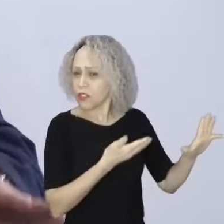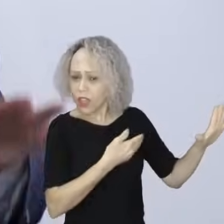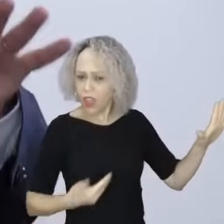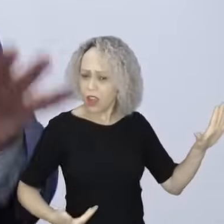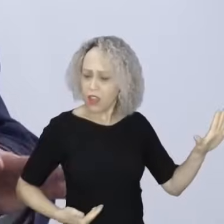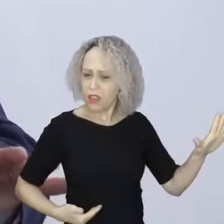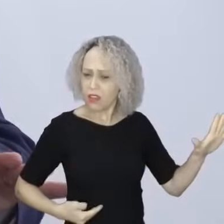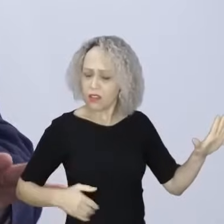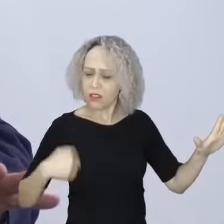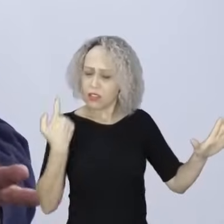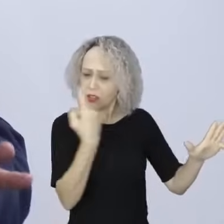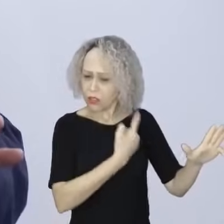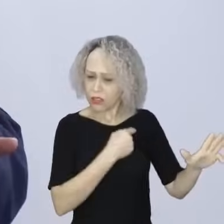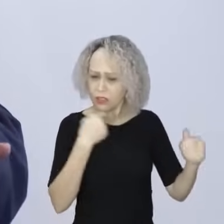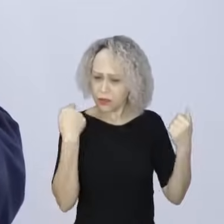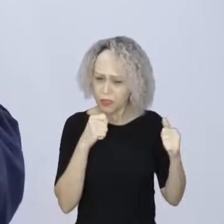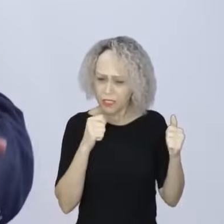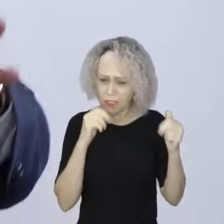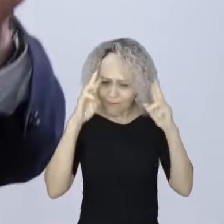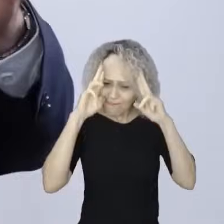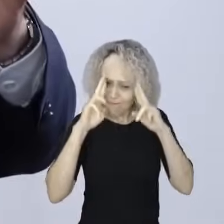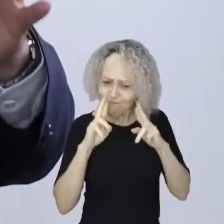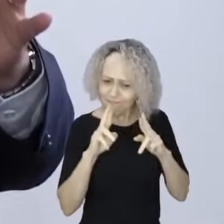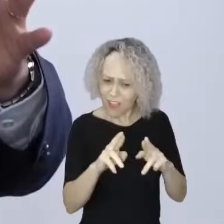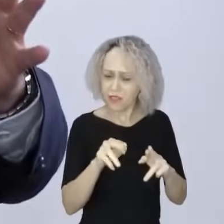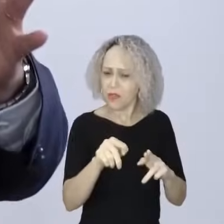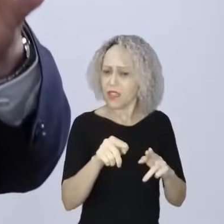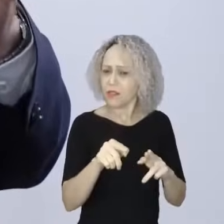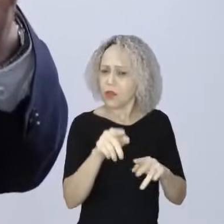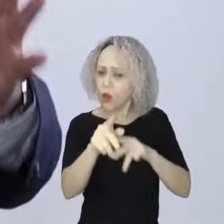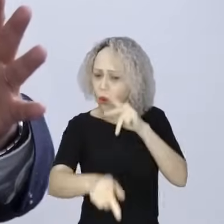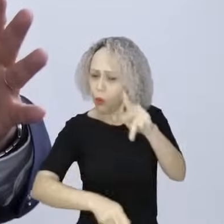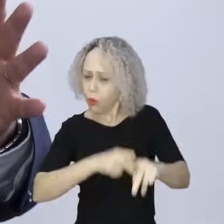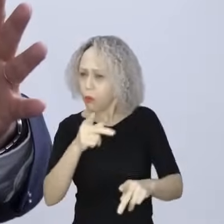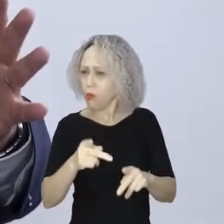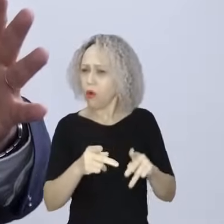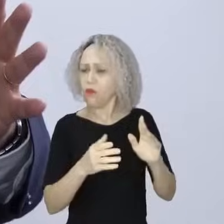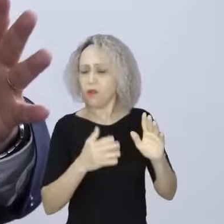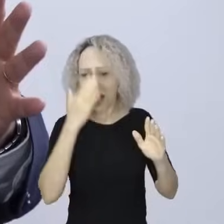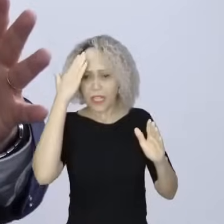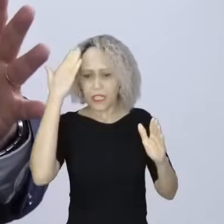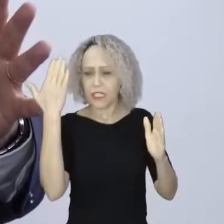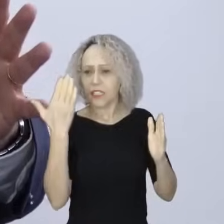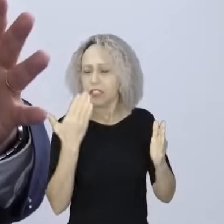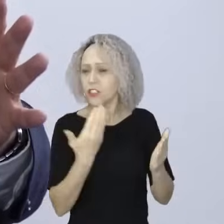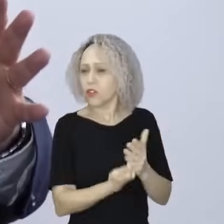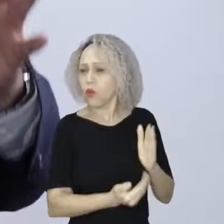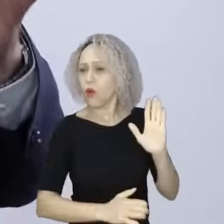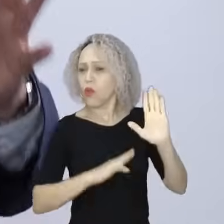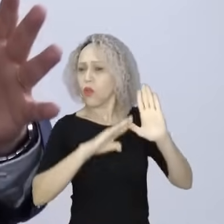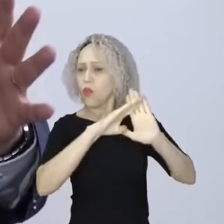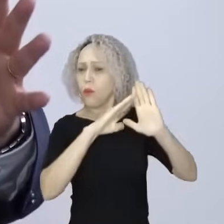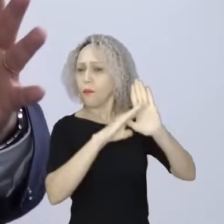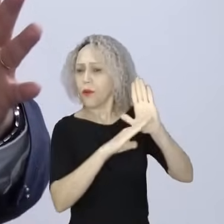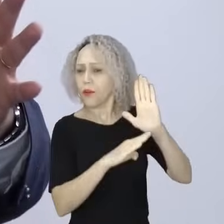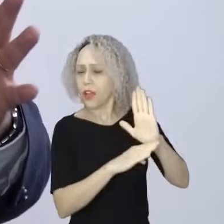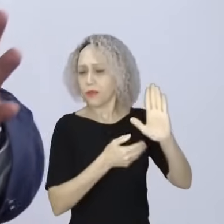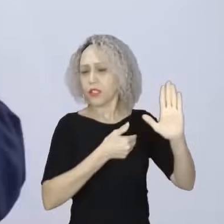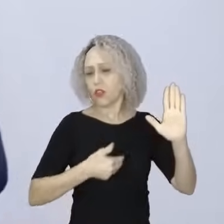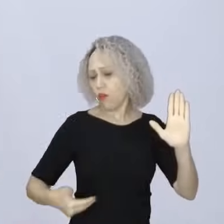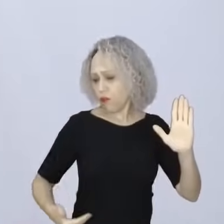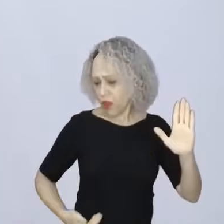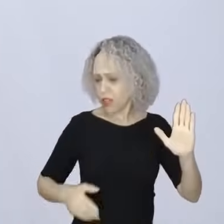votou naquele programa. Então a base era as propostas de campanha do presidente Lula e o programa de